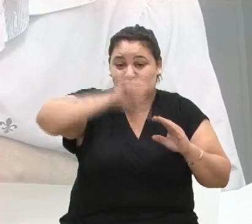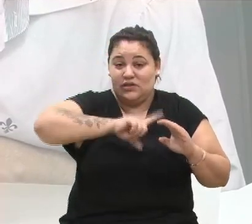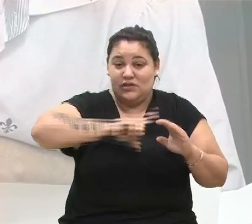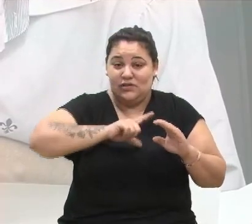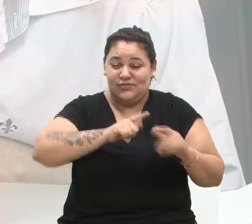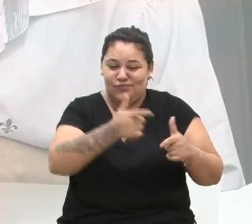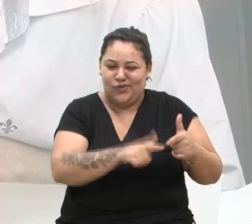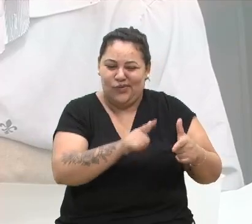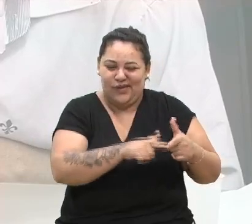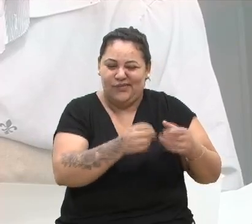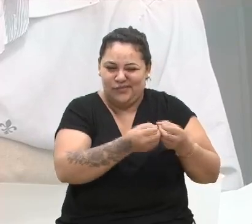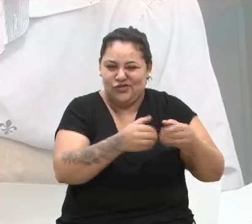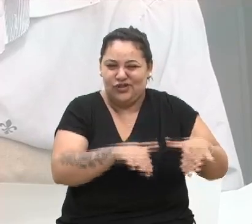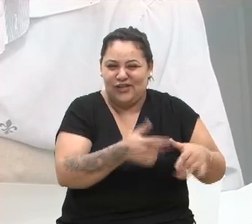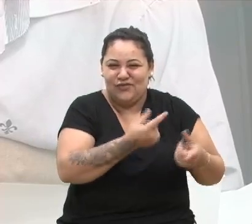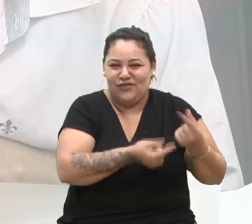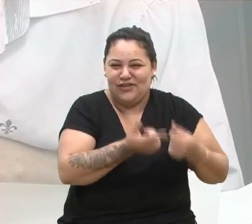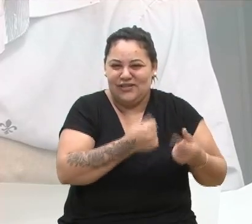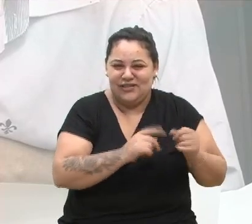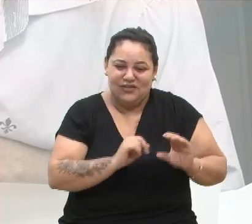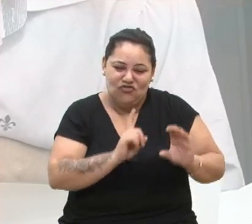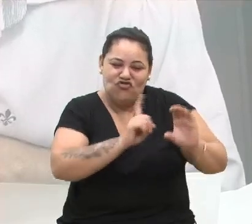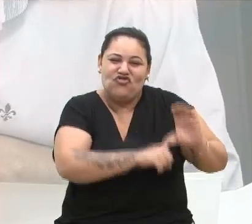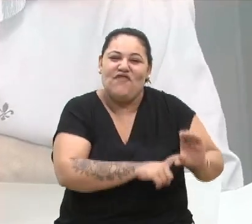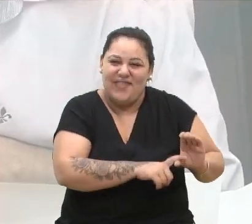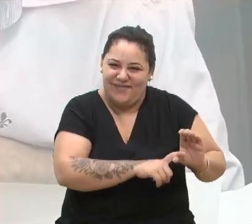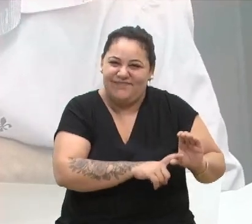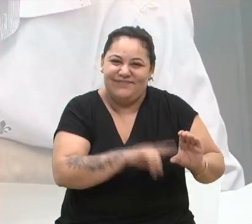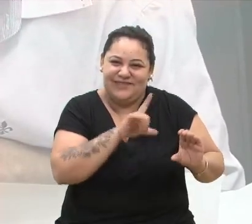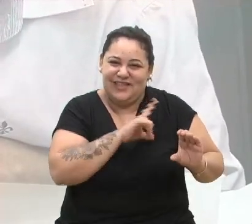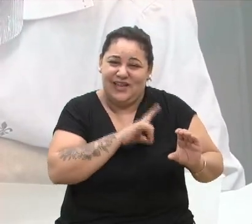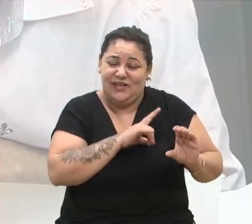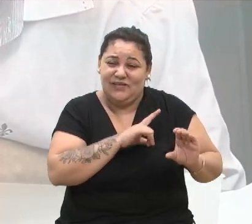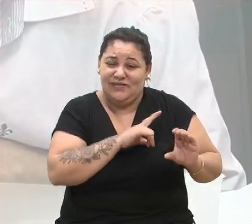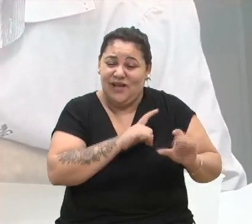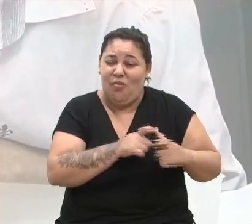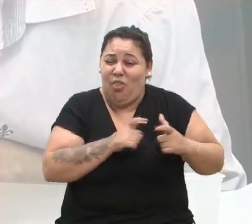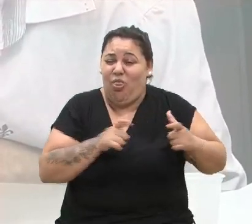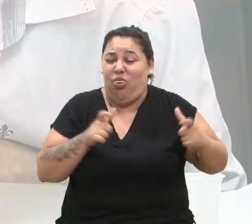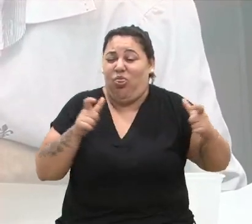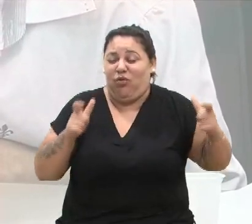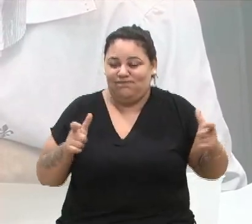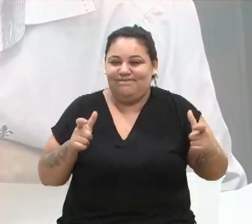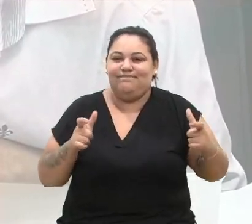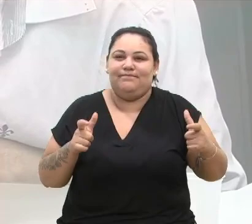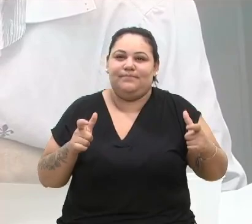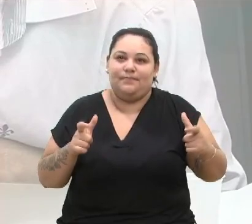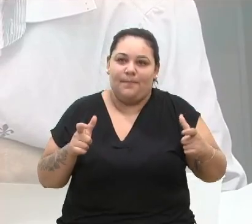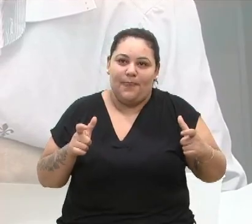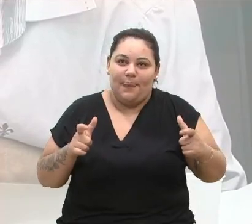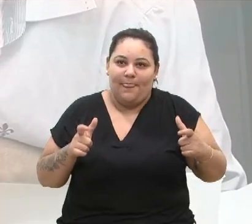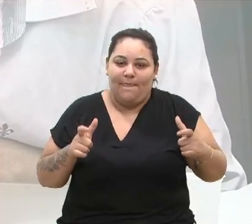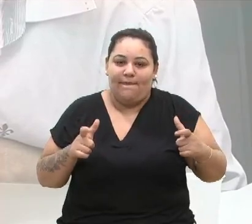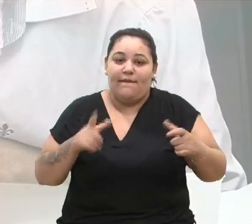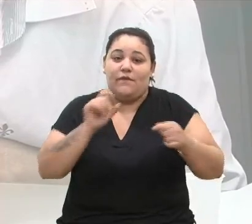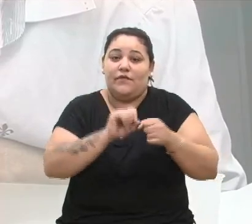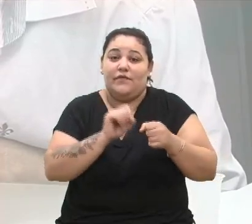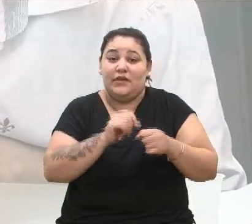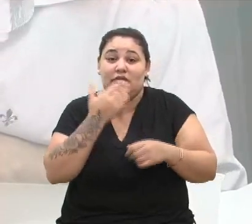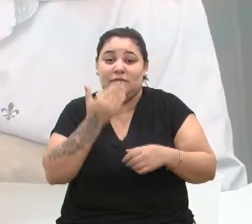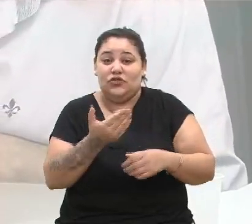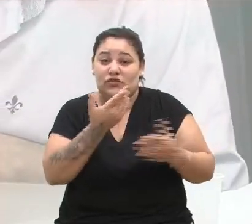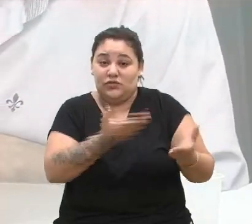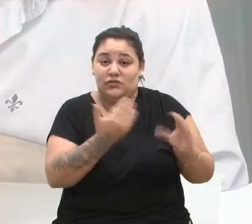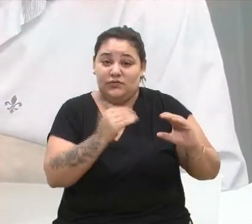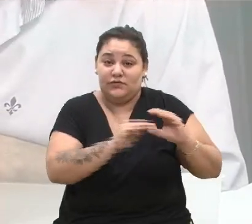muito prejudicada, né? A dívida que está uma bola de neve que está imensurável. Então, eu faço esse encaminhamento e que a